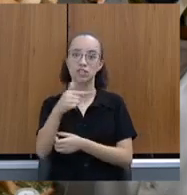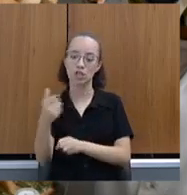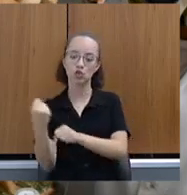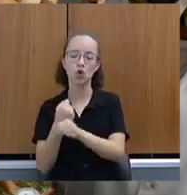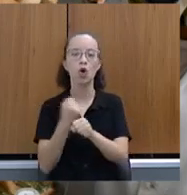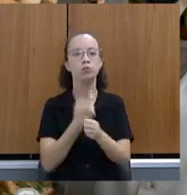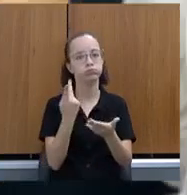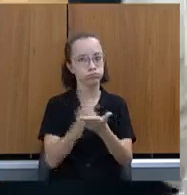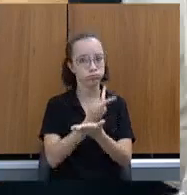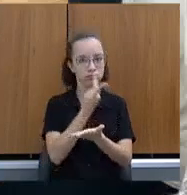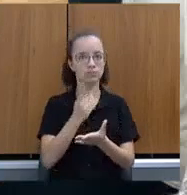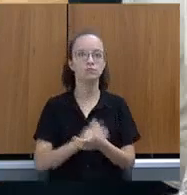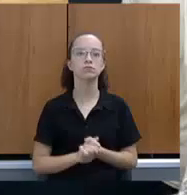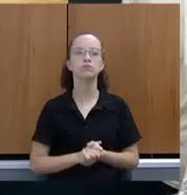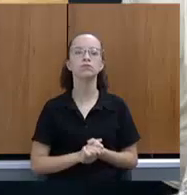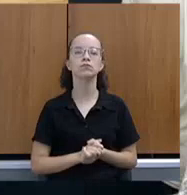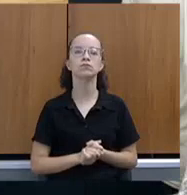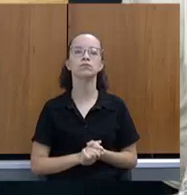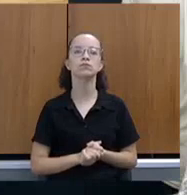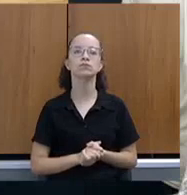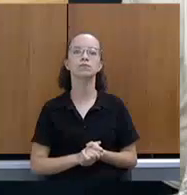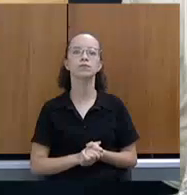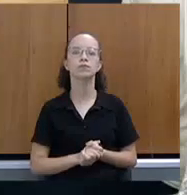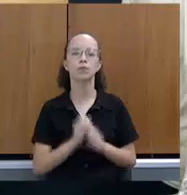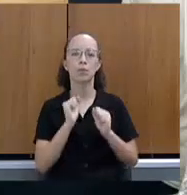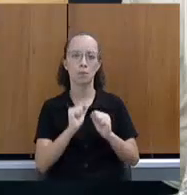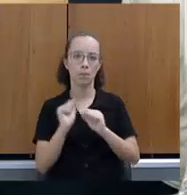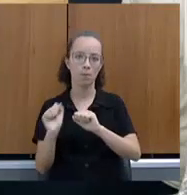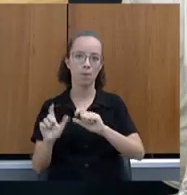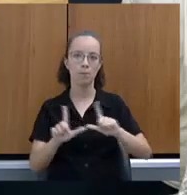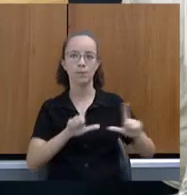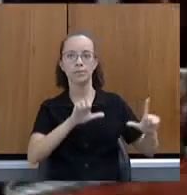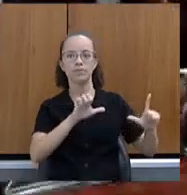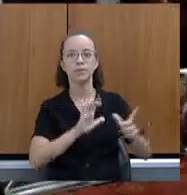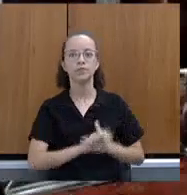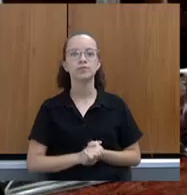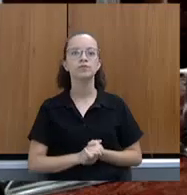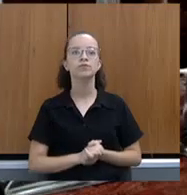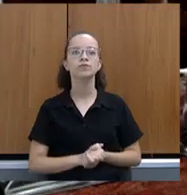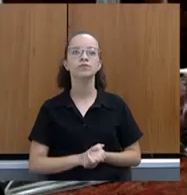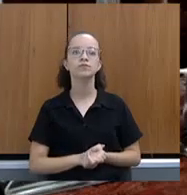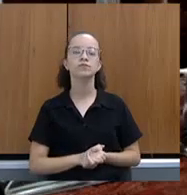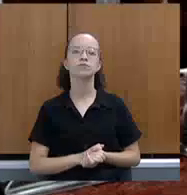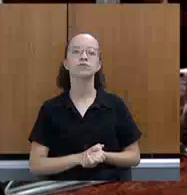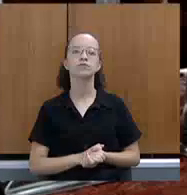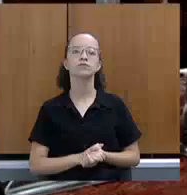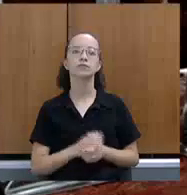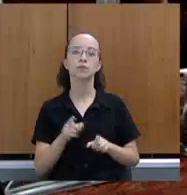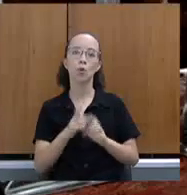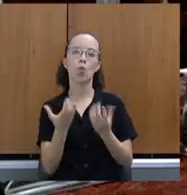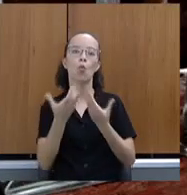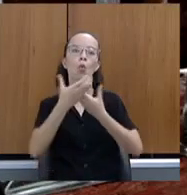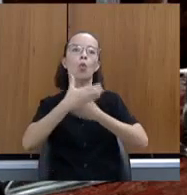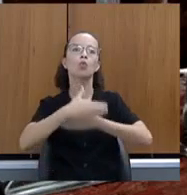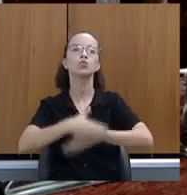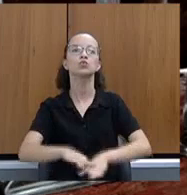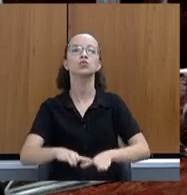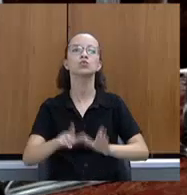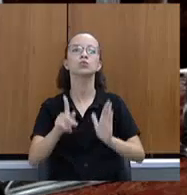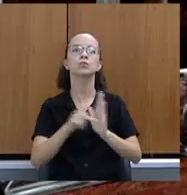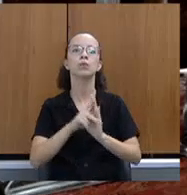passar também pode passar o concurso Nacional de